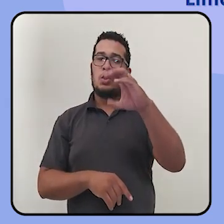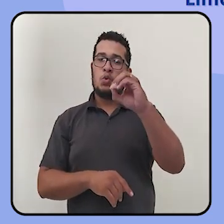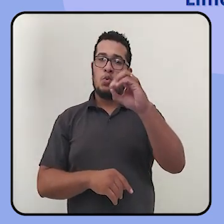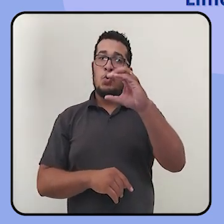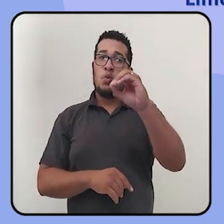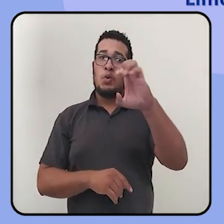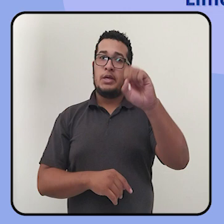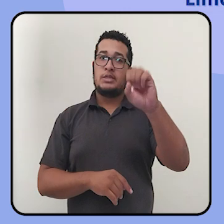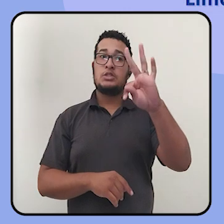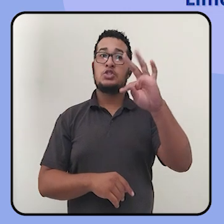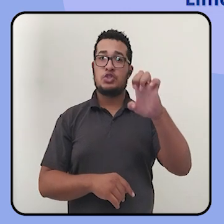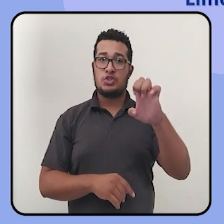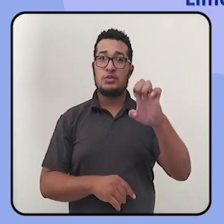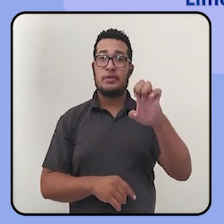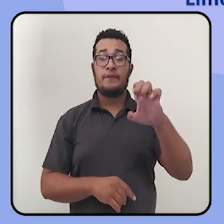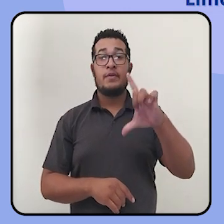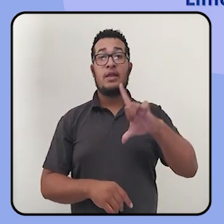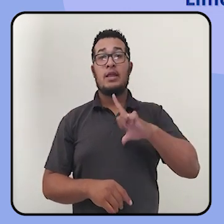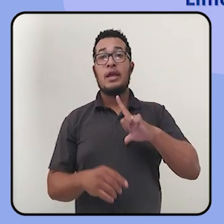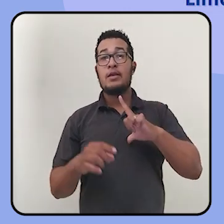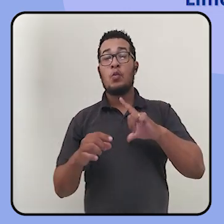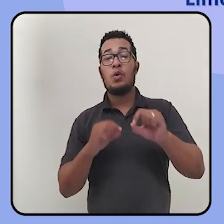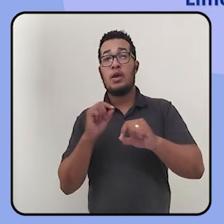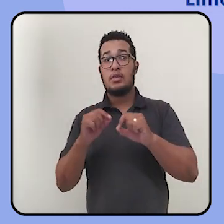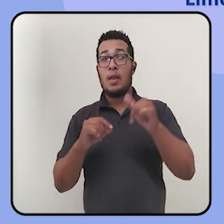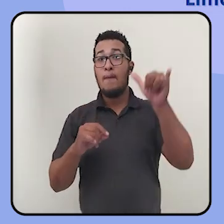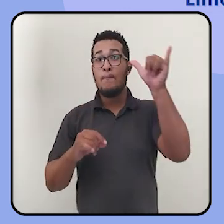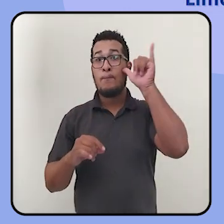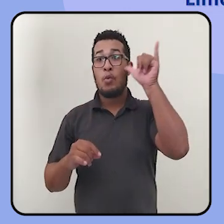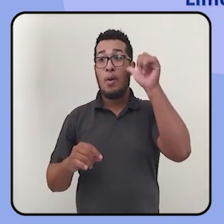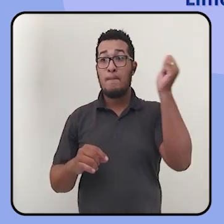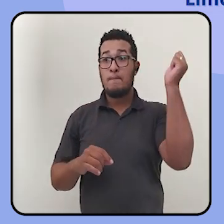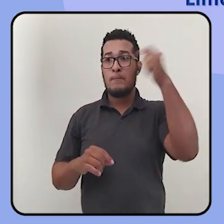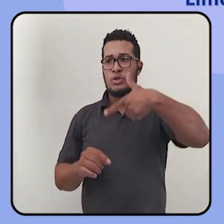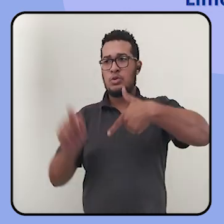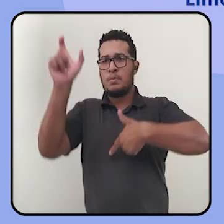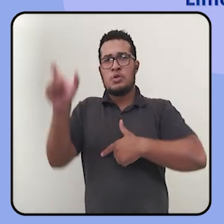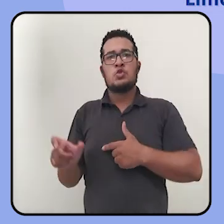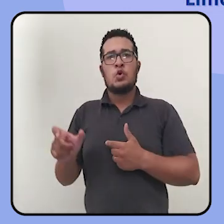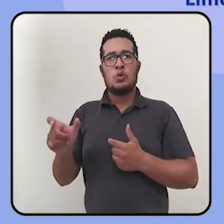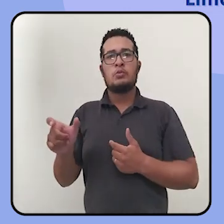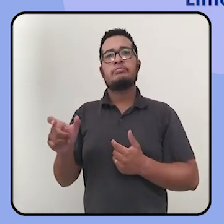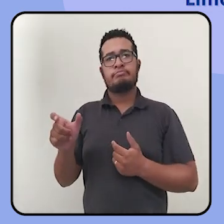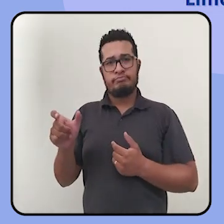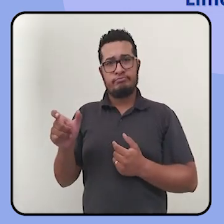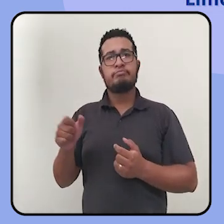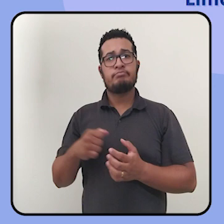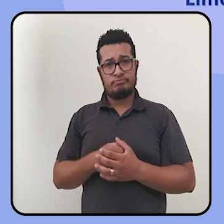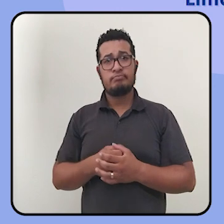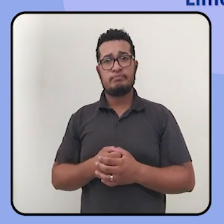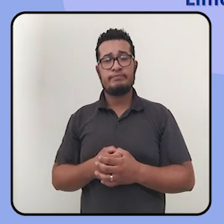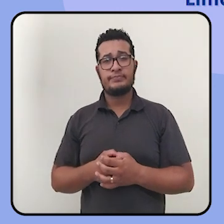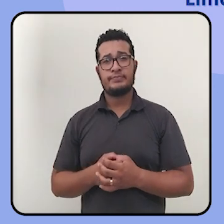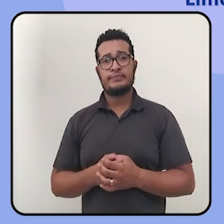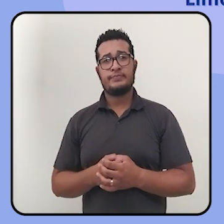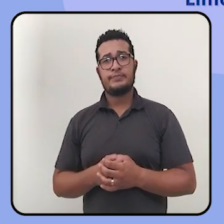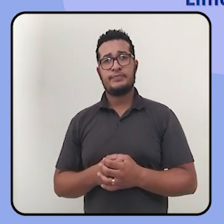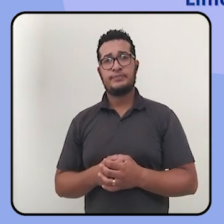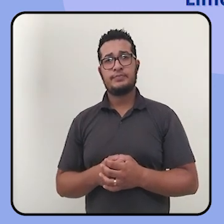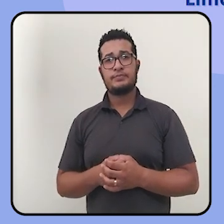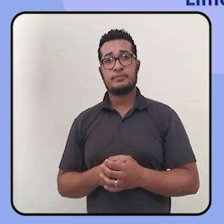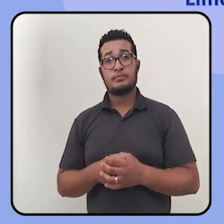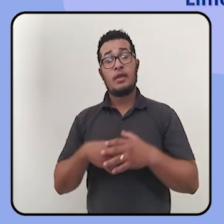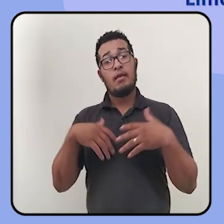lá em São Mateus, aqui em São Mateus, ou lá em São Mateus, Mariricu, Barra Nova, em São Mateus, bem interessante esse